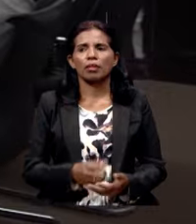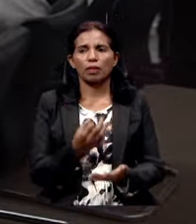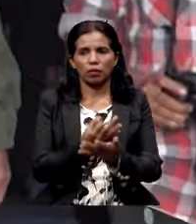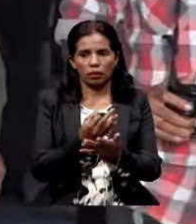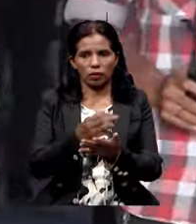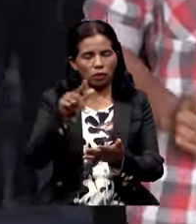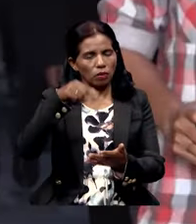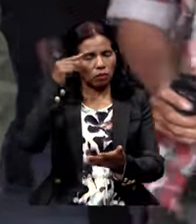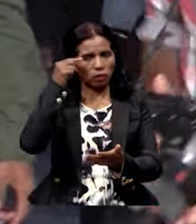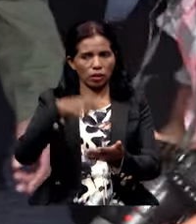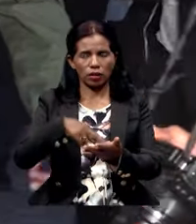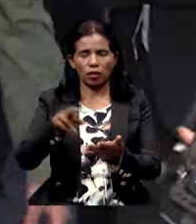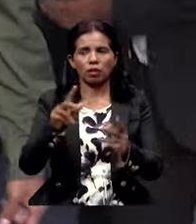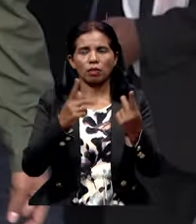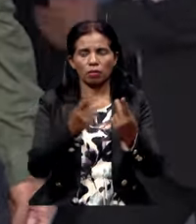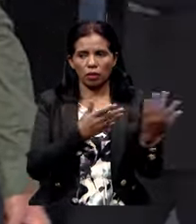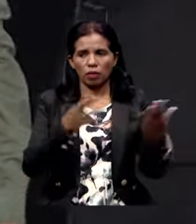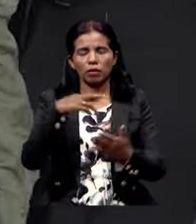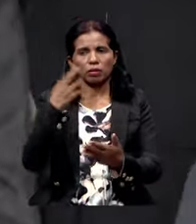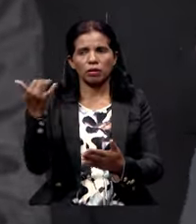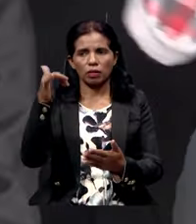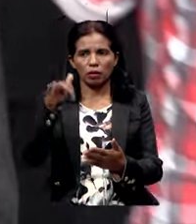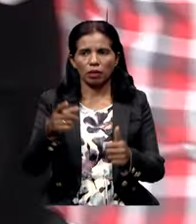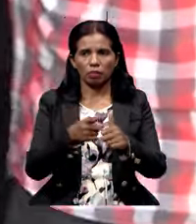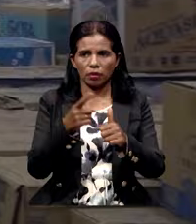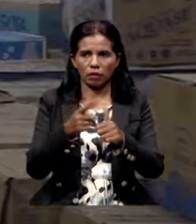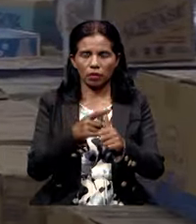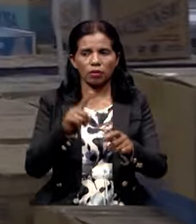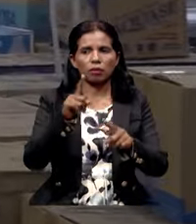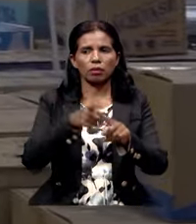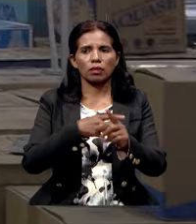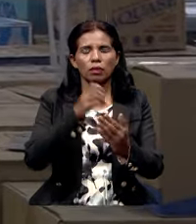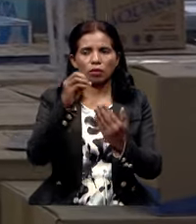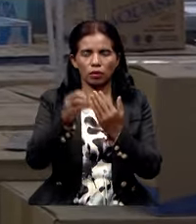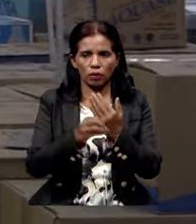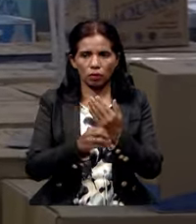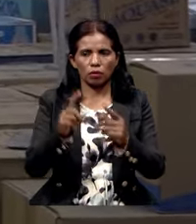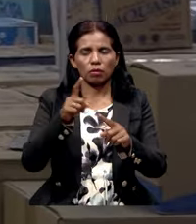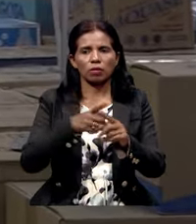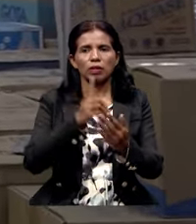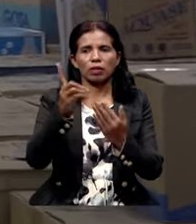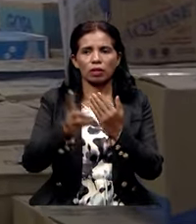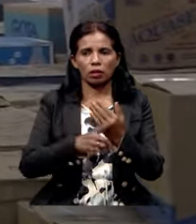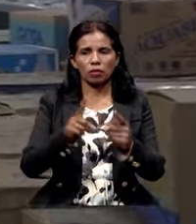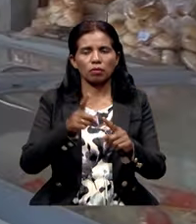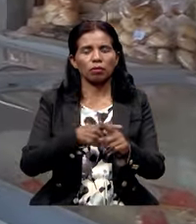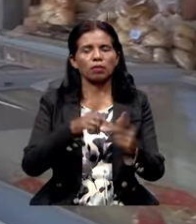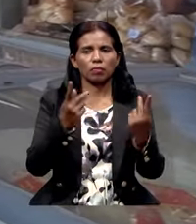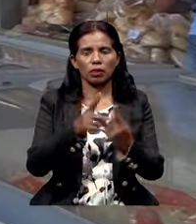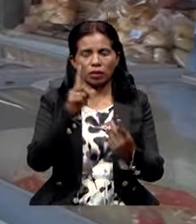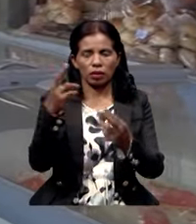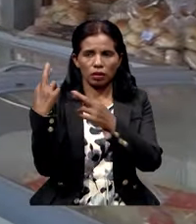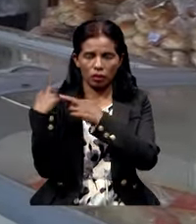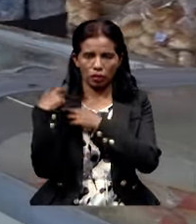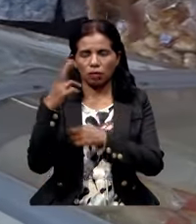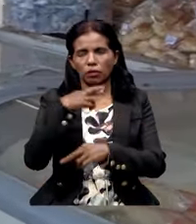assina ona ho empresa importador fosira e a fase primeiro ha husi fulan outubro to dezembro no cada fulan empresa ida responsabiliza ba